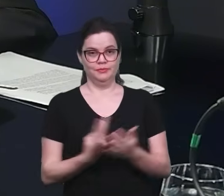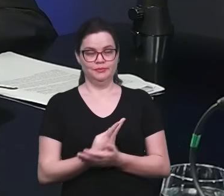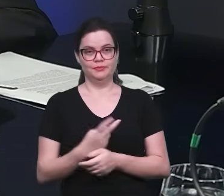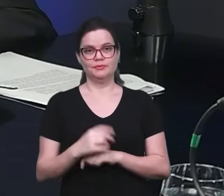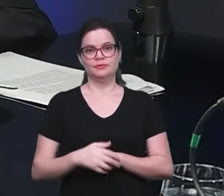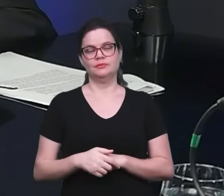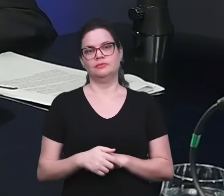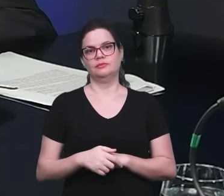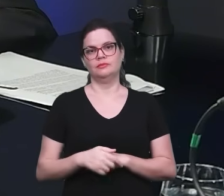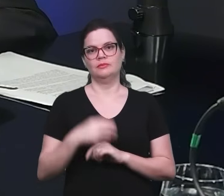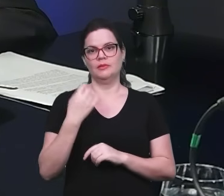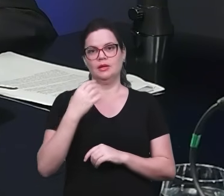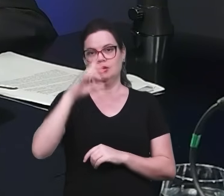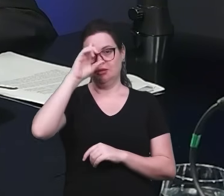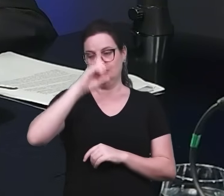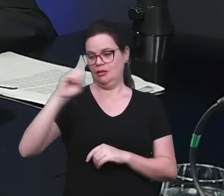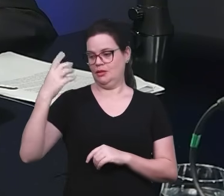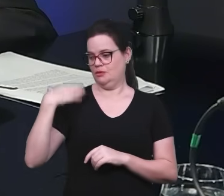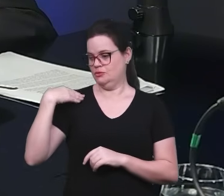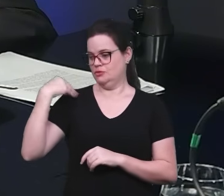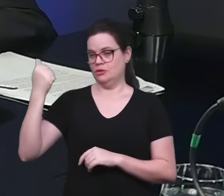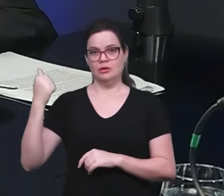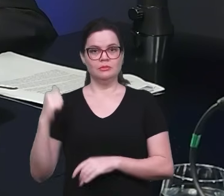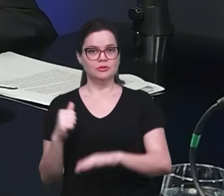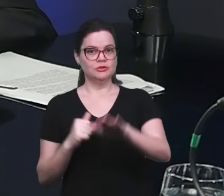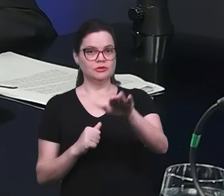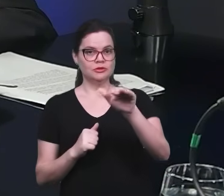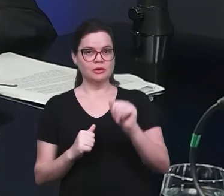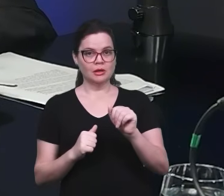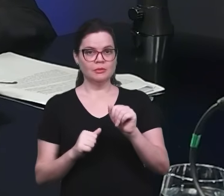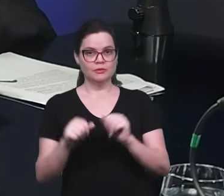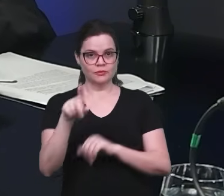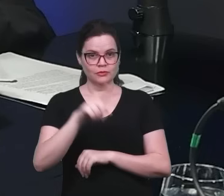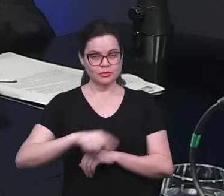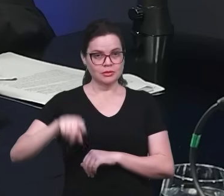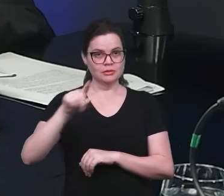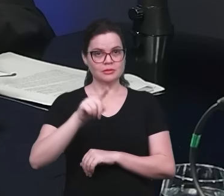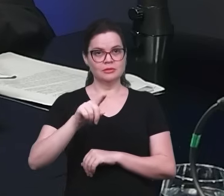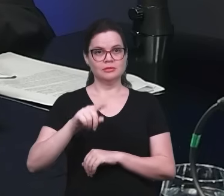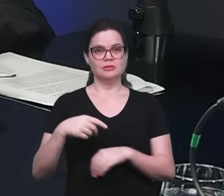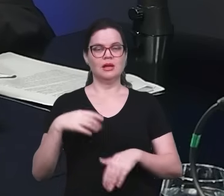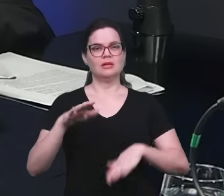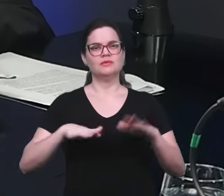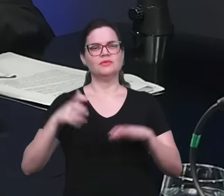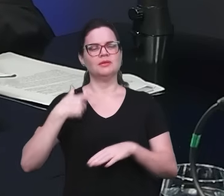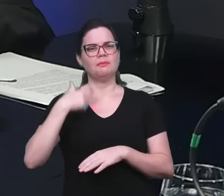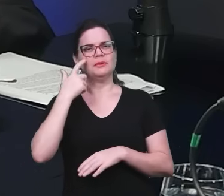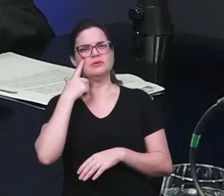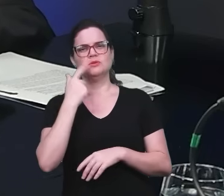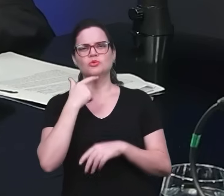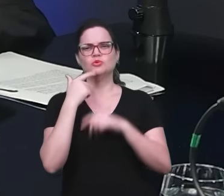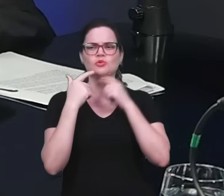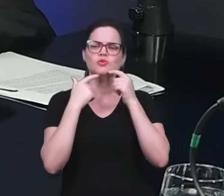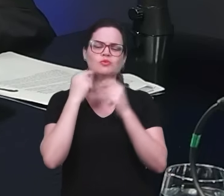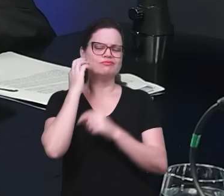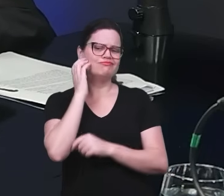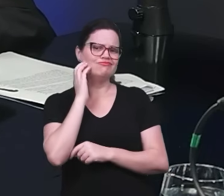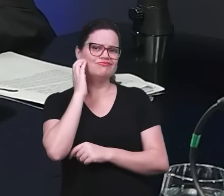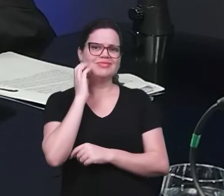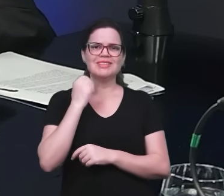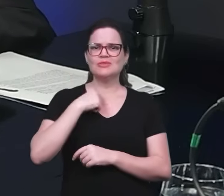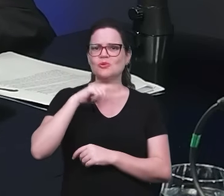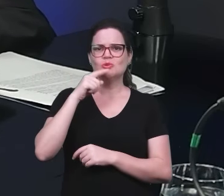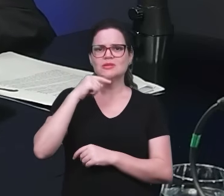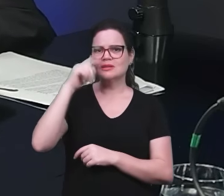que quando Deus nos chama, às vezes as pessoas têm dúvida, têm dificuldade para